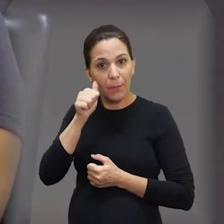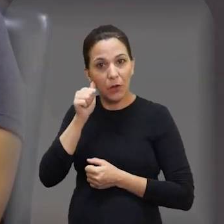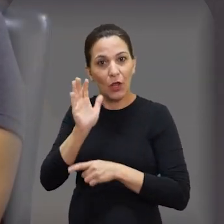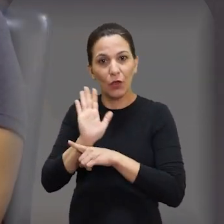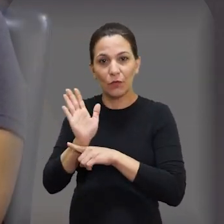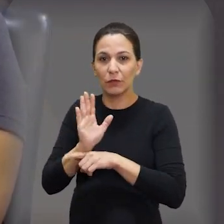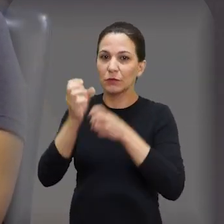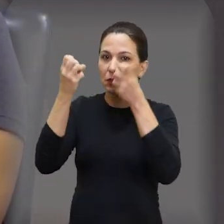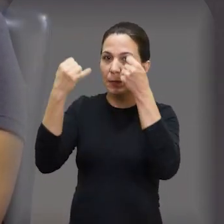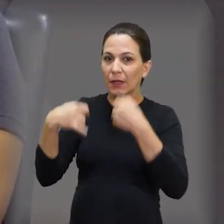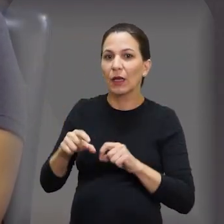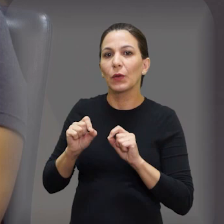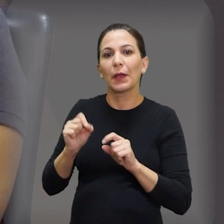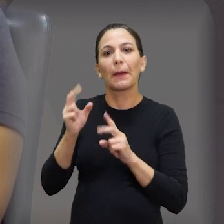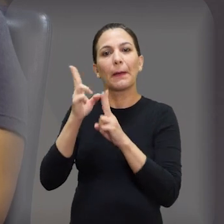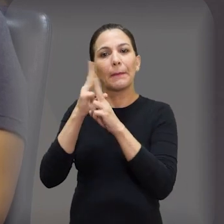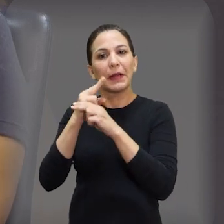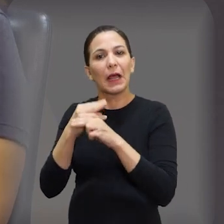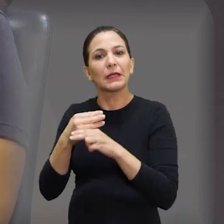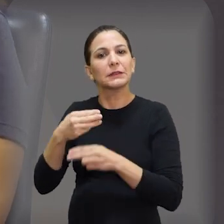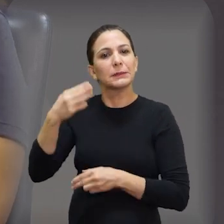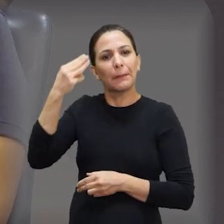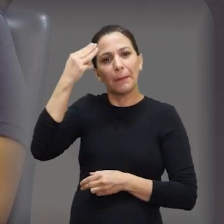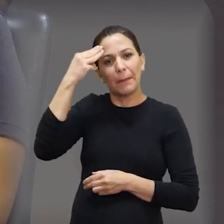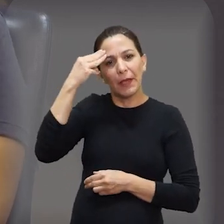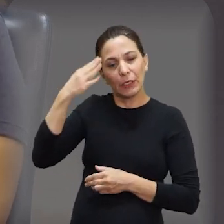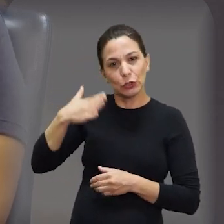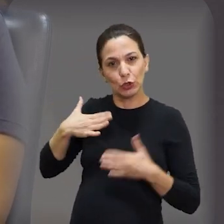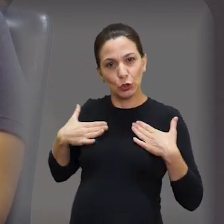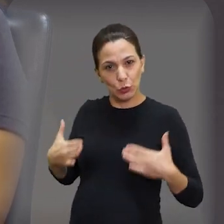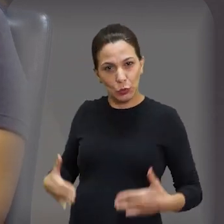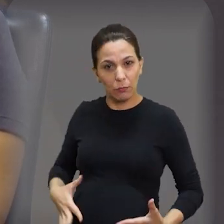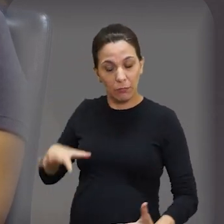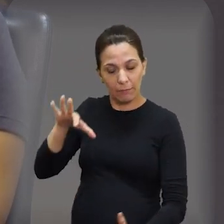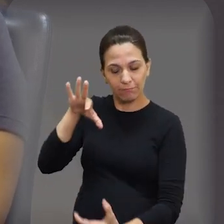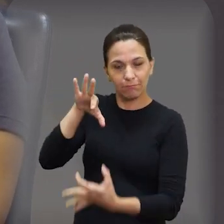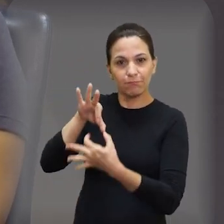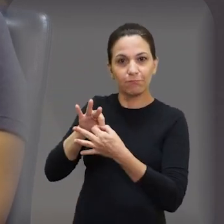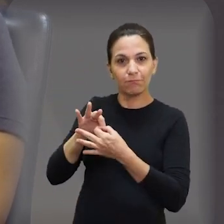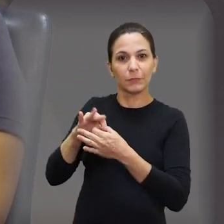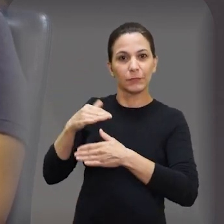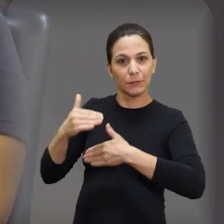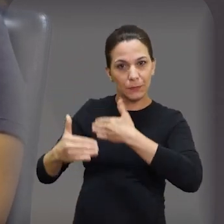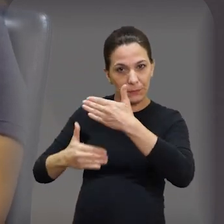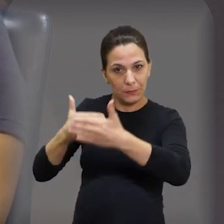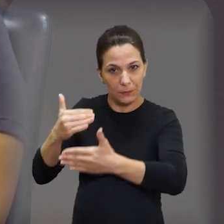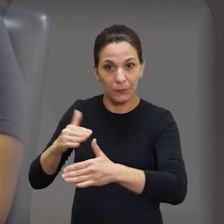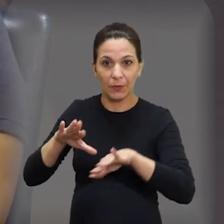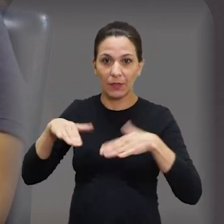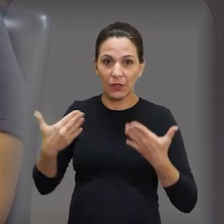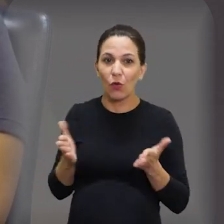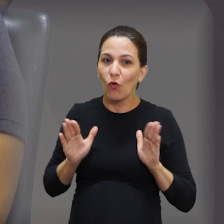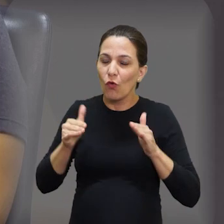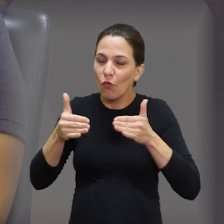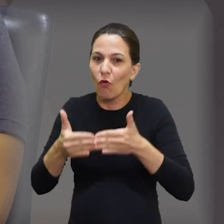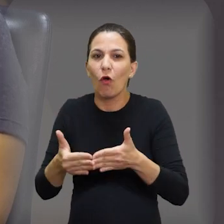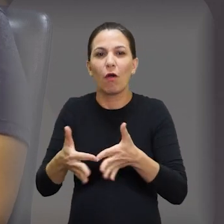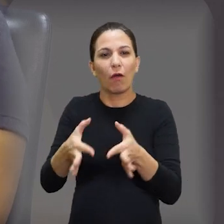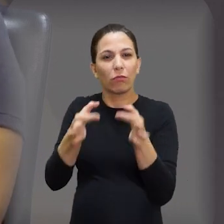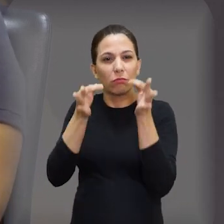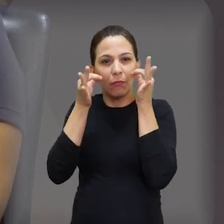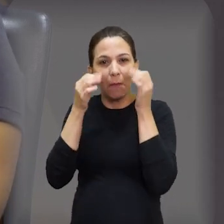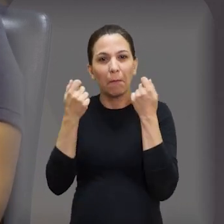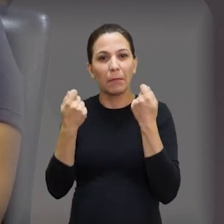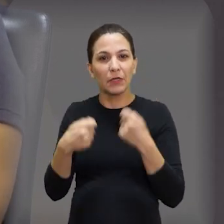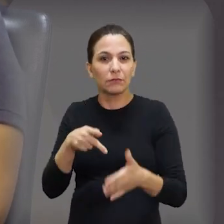o Pilates é uma atividade que trabalha mente e corpo associado, né? Então exige esse grau de concentração na execução dos